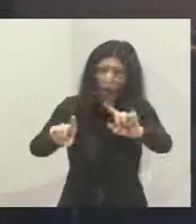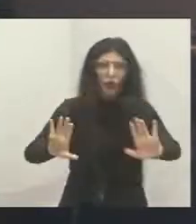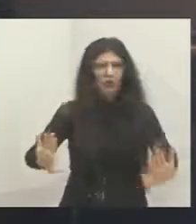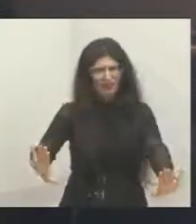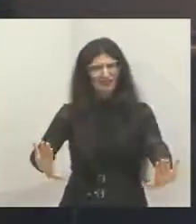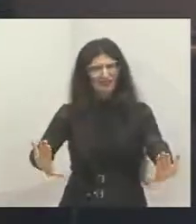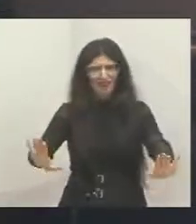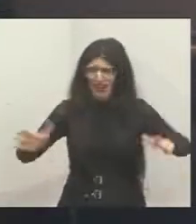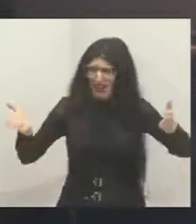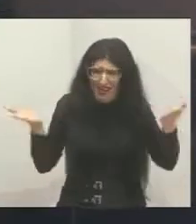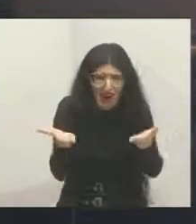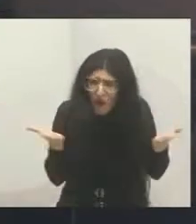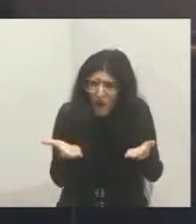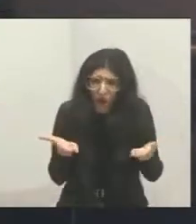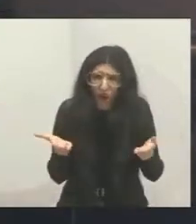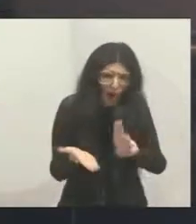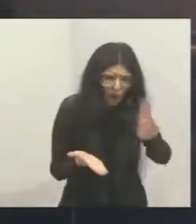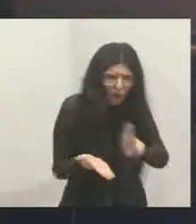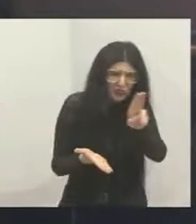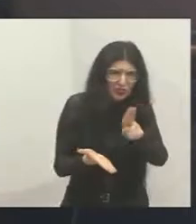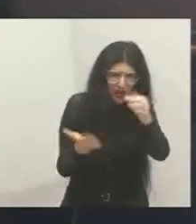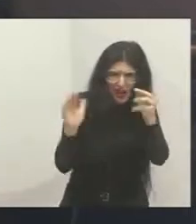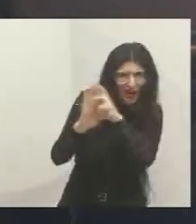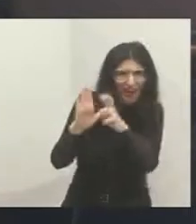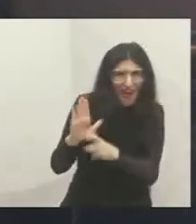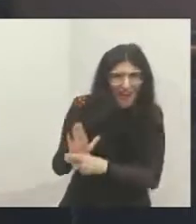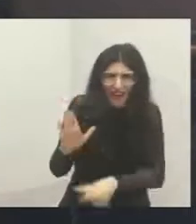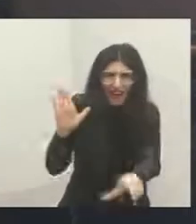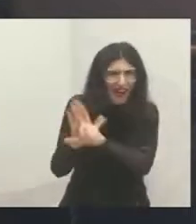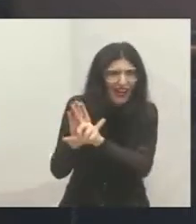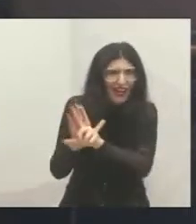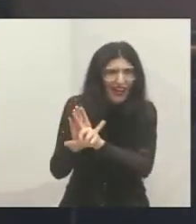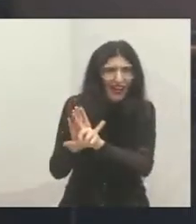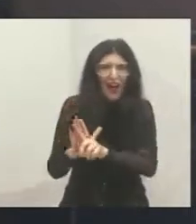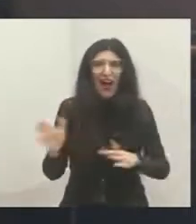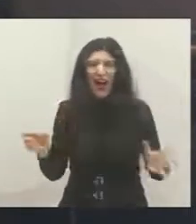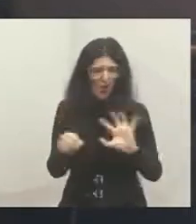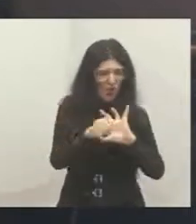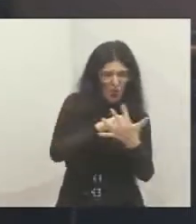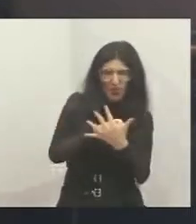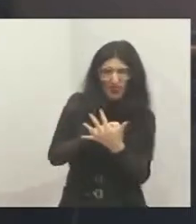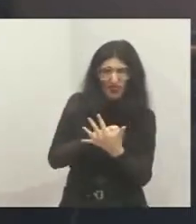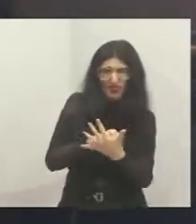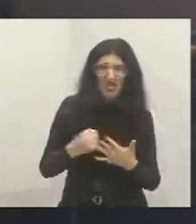para ser agora. Aí o Covid chegou. Então não, para